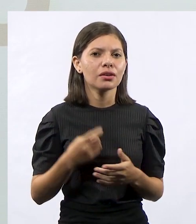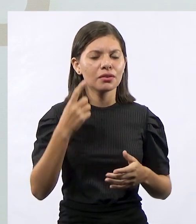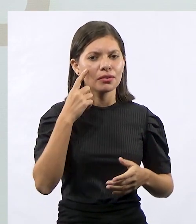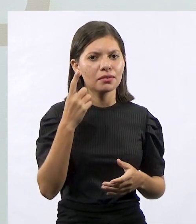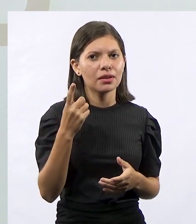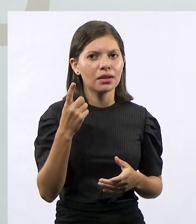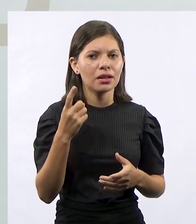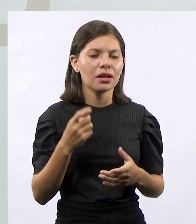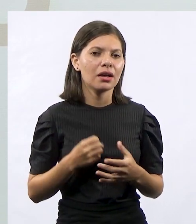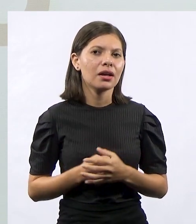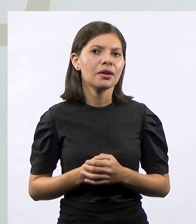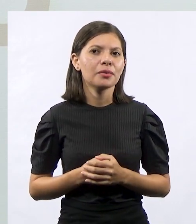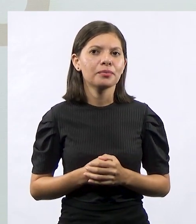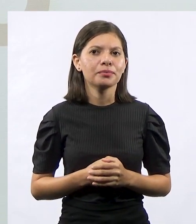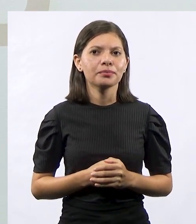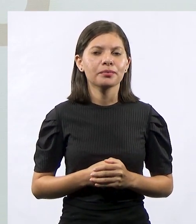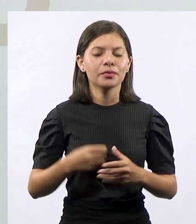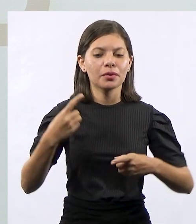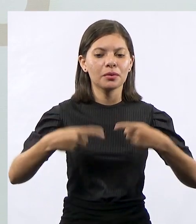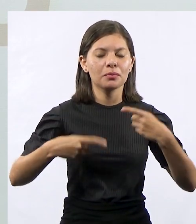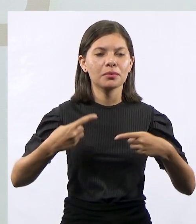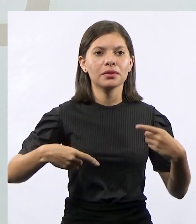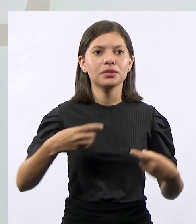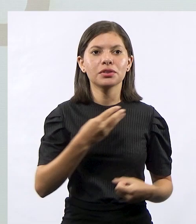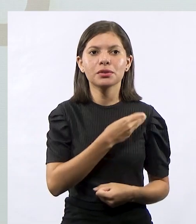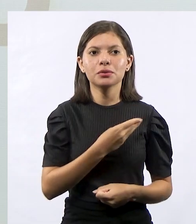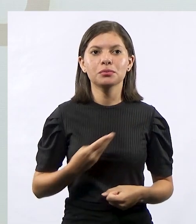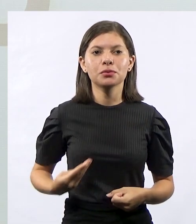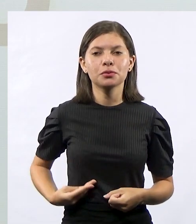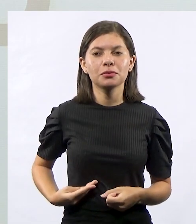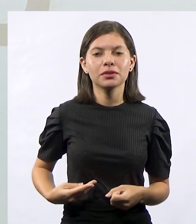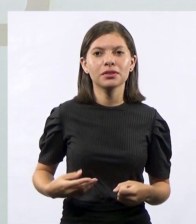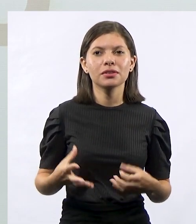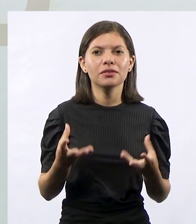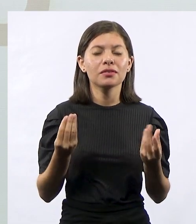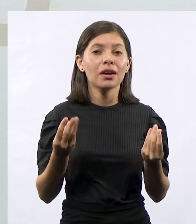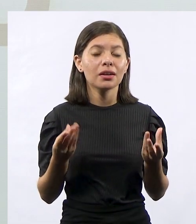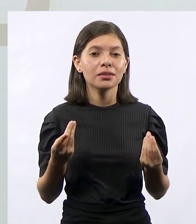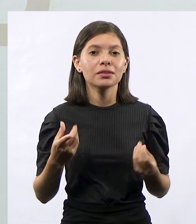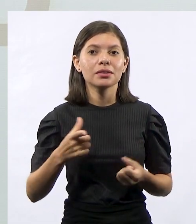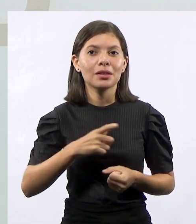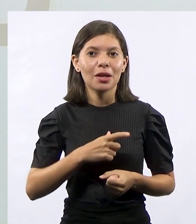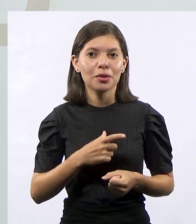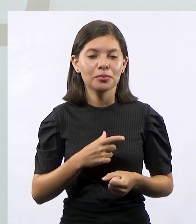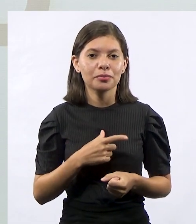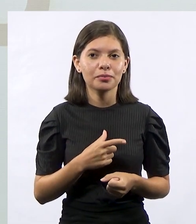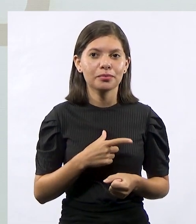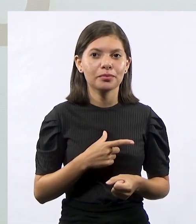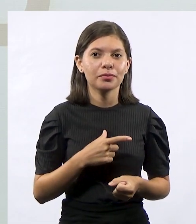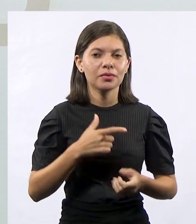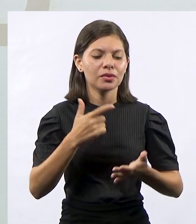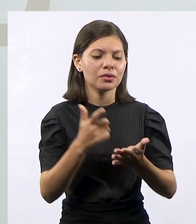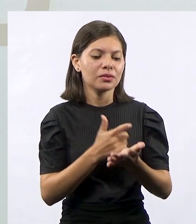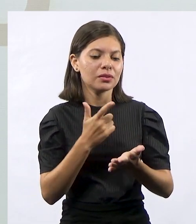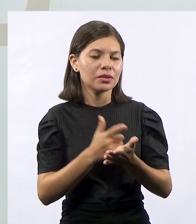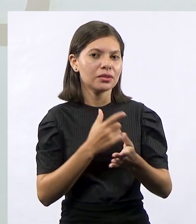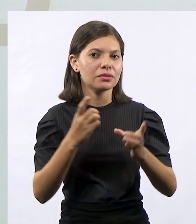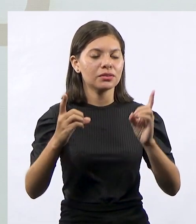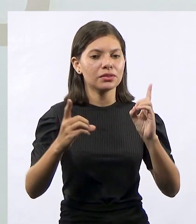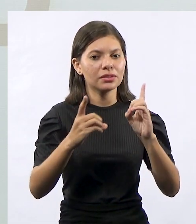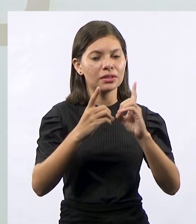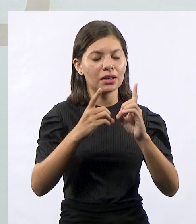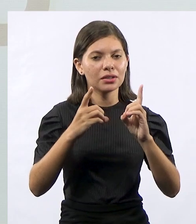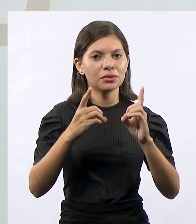falar programas, você pode desconfiar que é uma política pública. Então, existem vários programas, como o Programa Nacional do